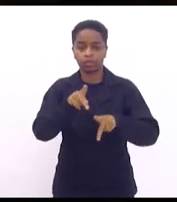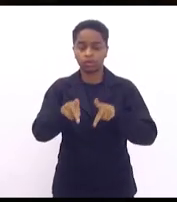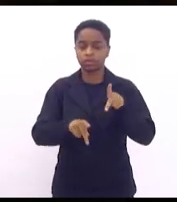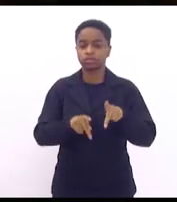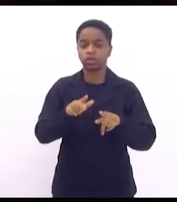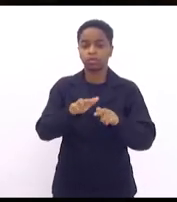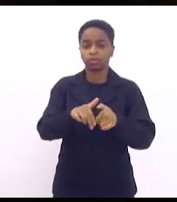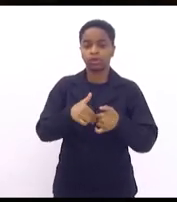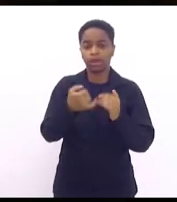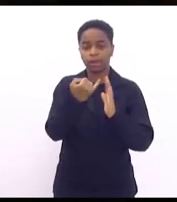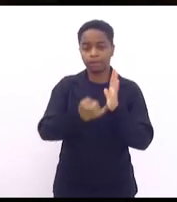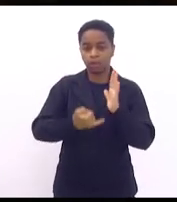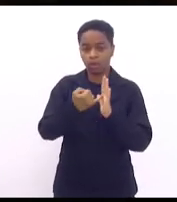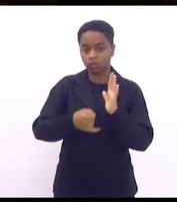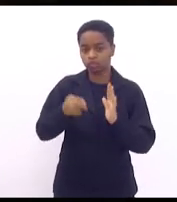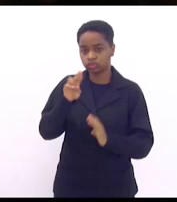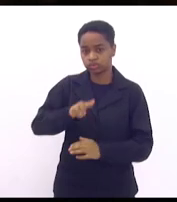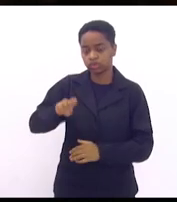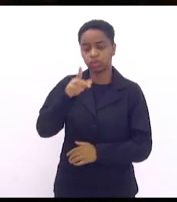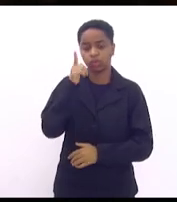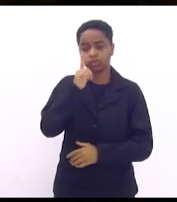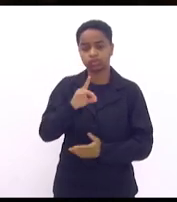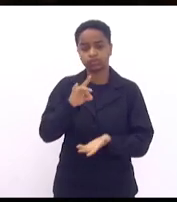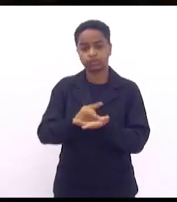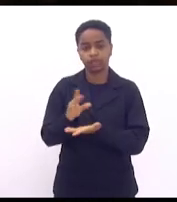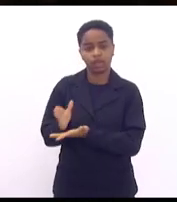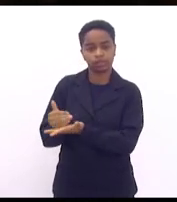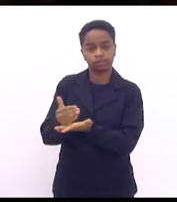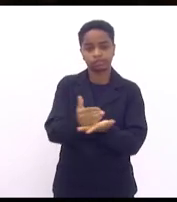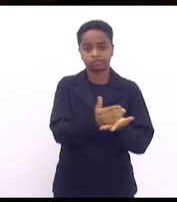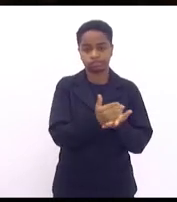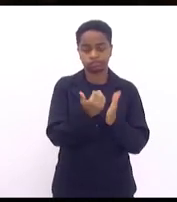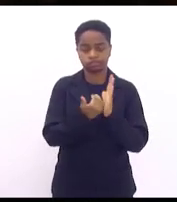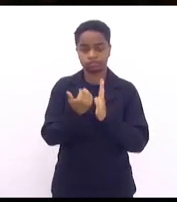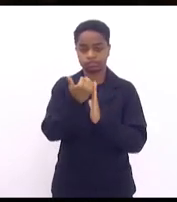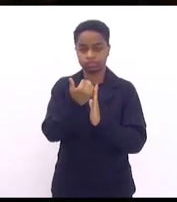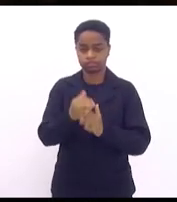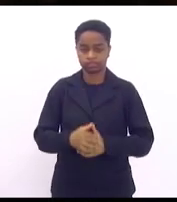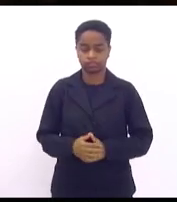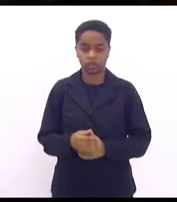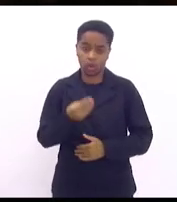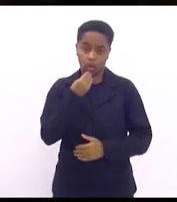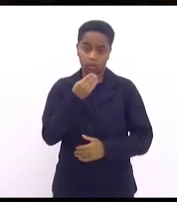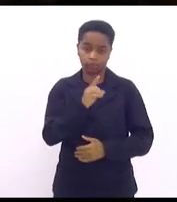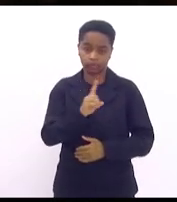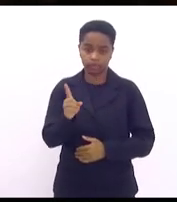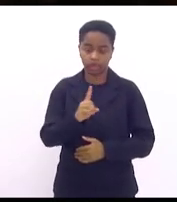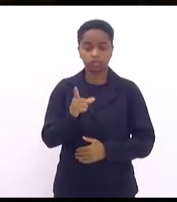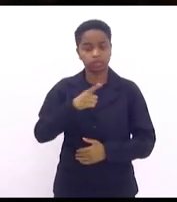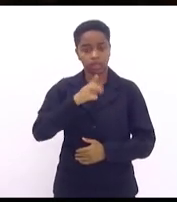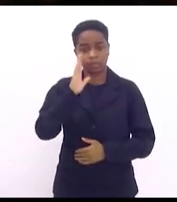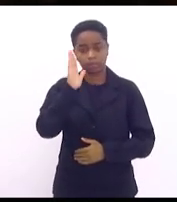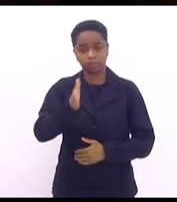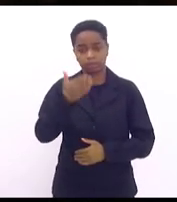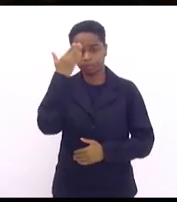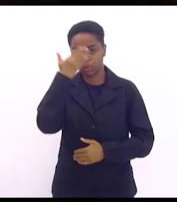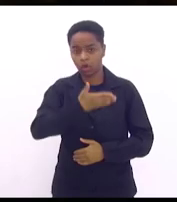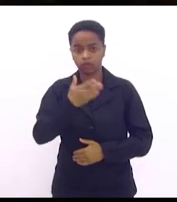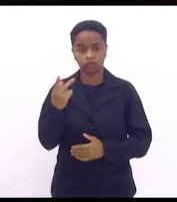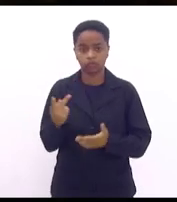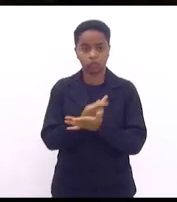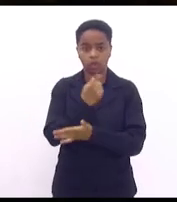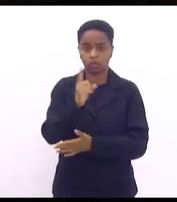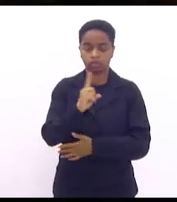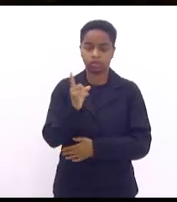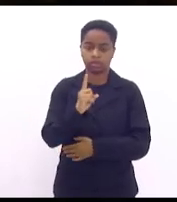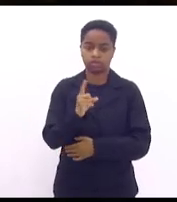dos impostos vai garantir maior arrecadação. É claro que não, já está provado que isso não vai acontecer